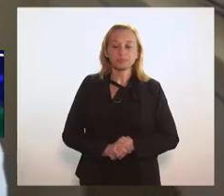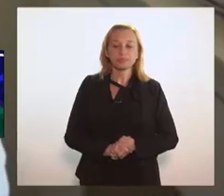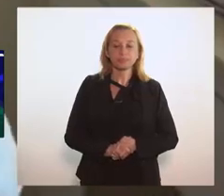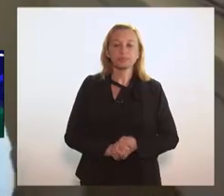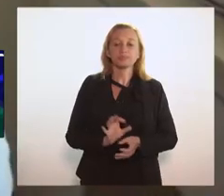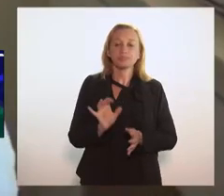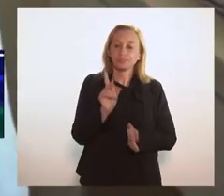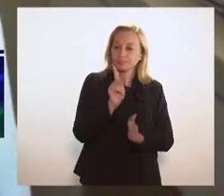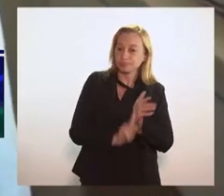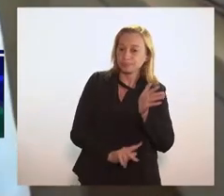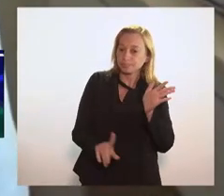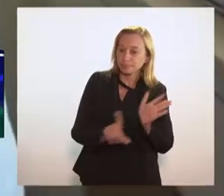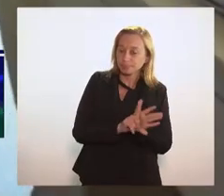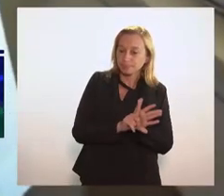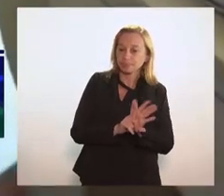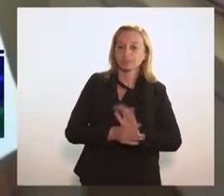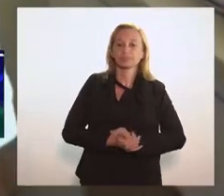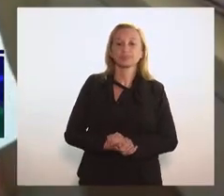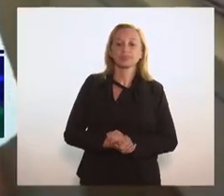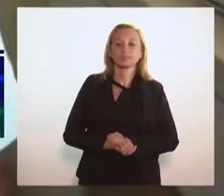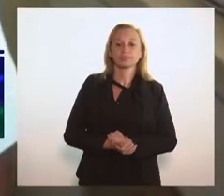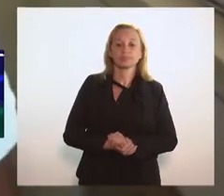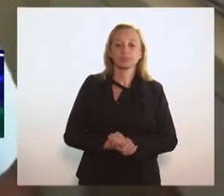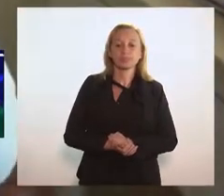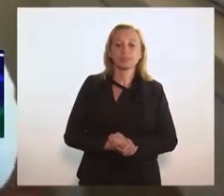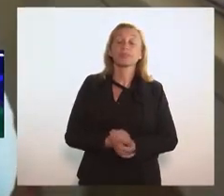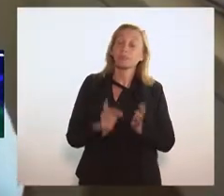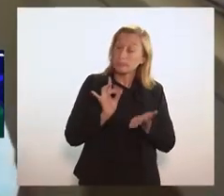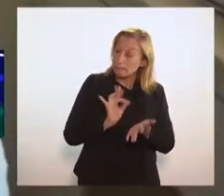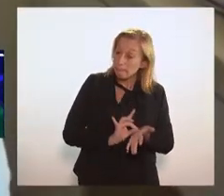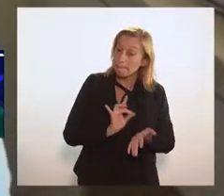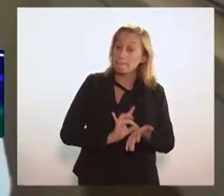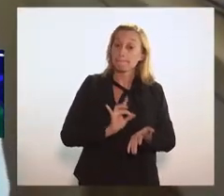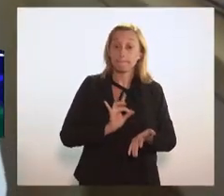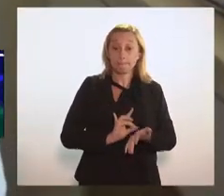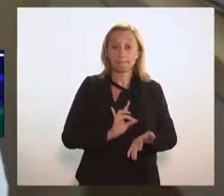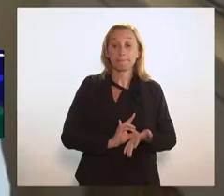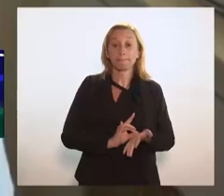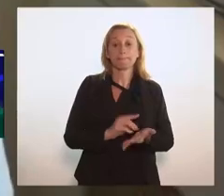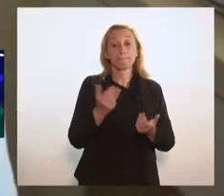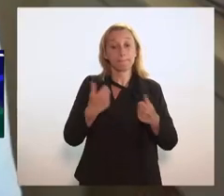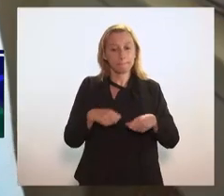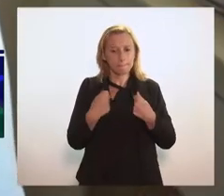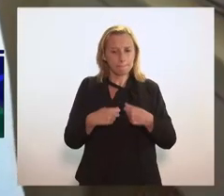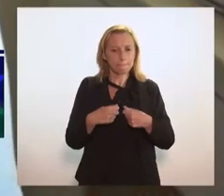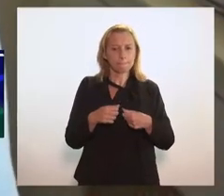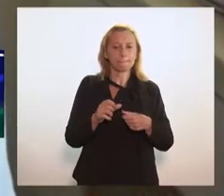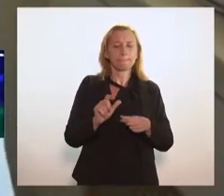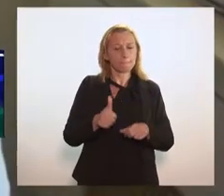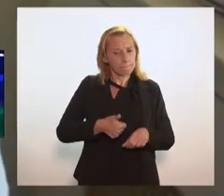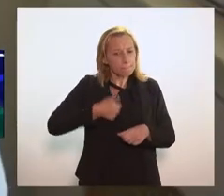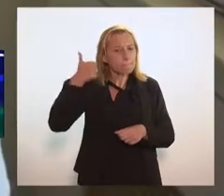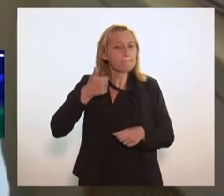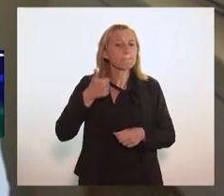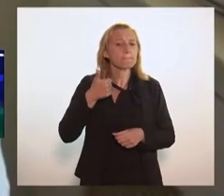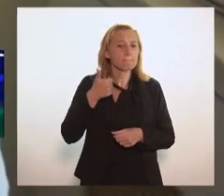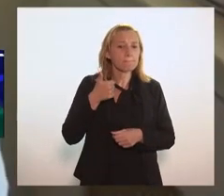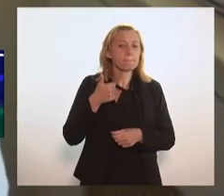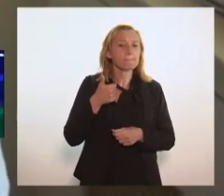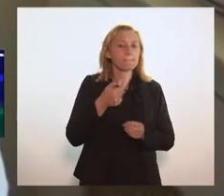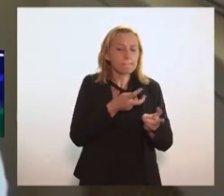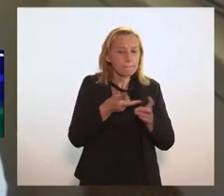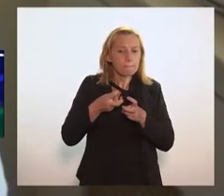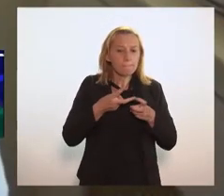o projeto de lei, ele realmente precisa ser muito melhorado.